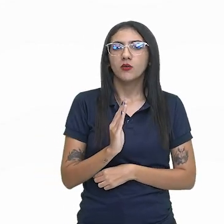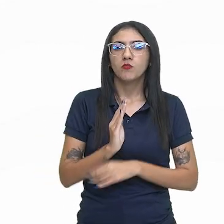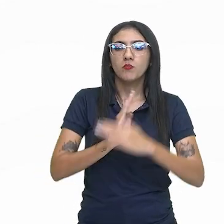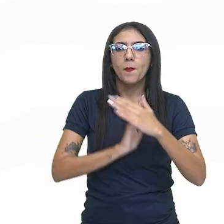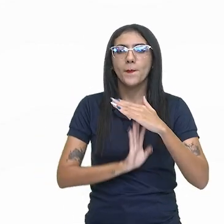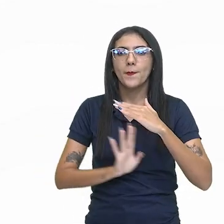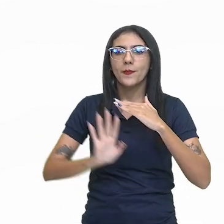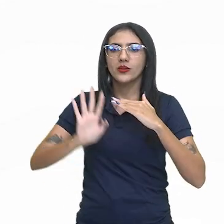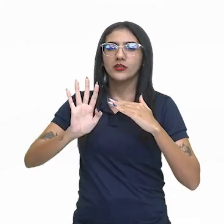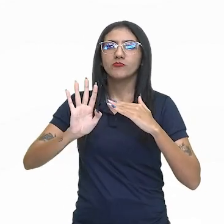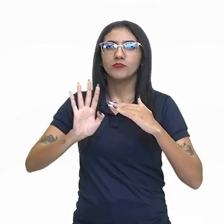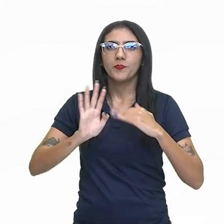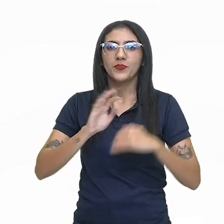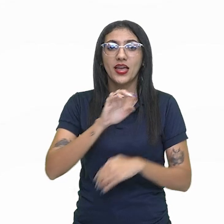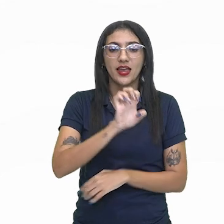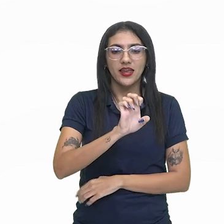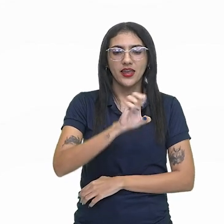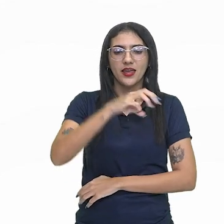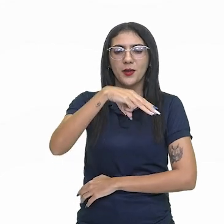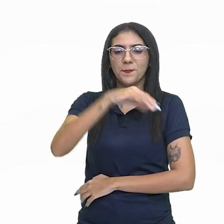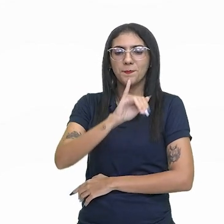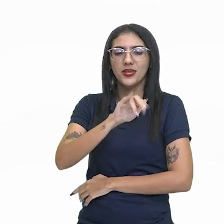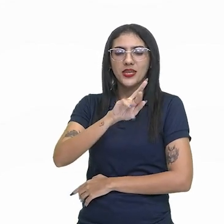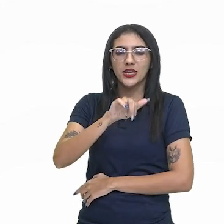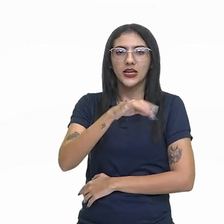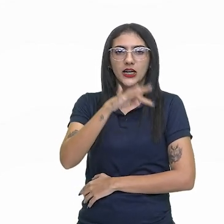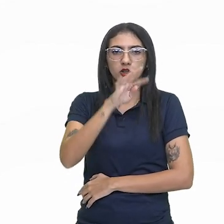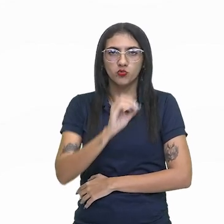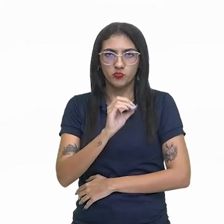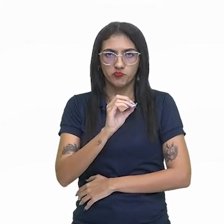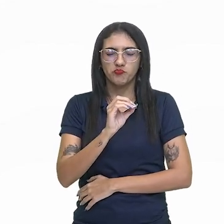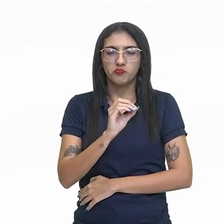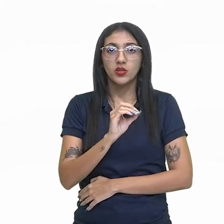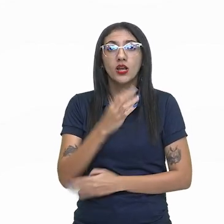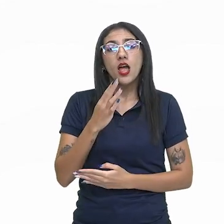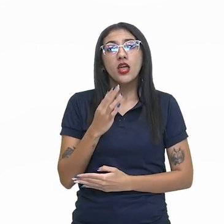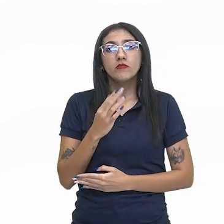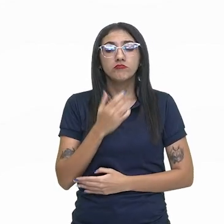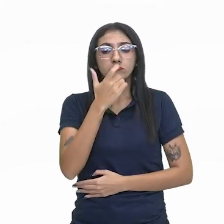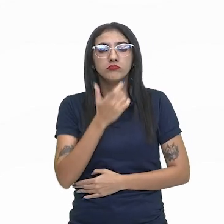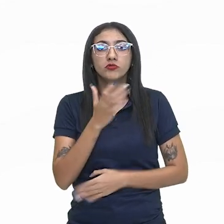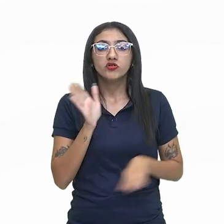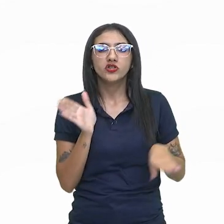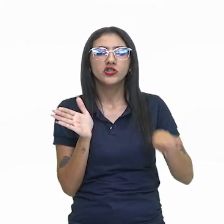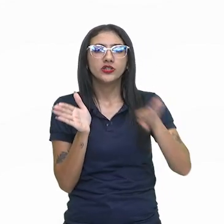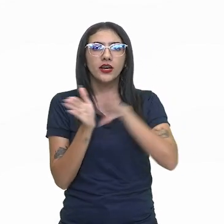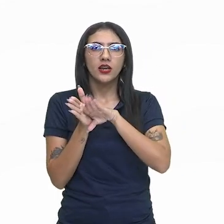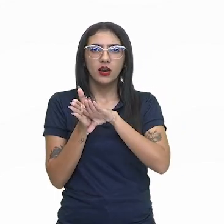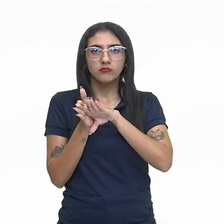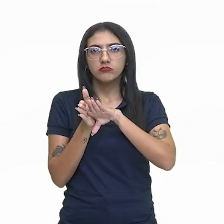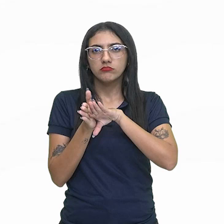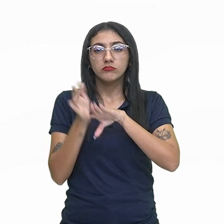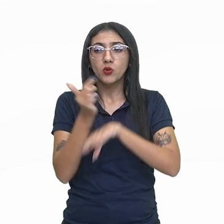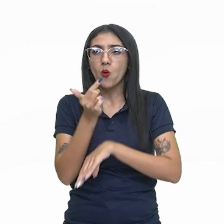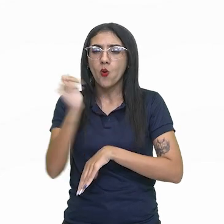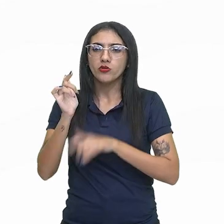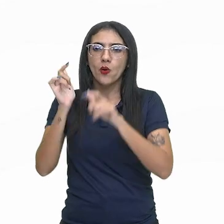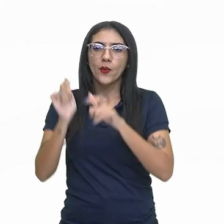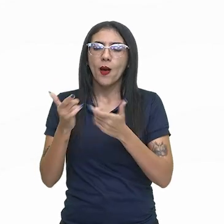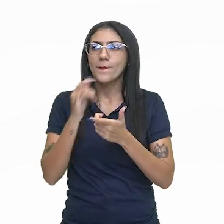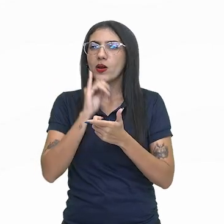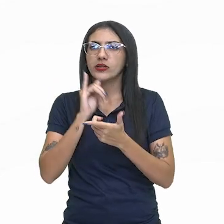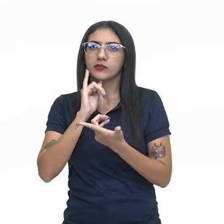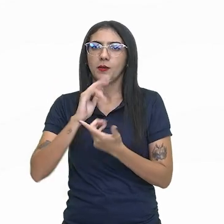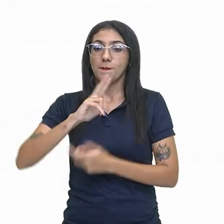quê? Emigrando, tá bom? Com a letra E. E aí, a partir do momento que eu cheguei ali em